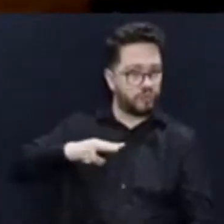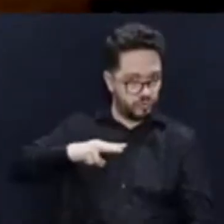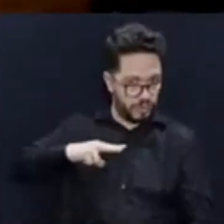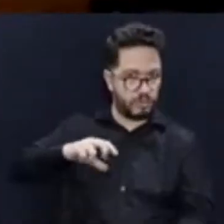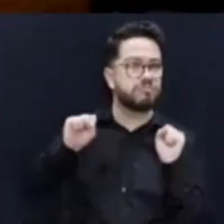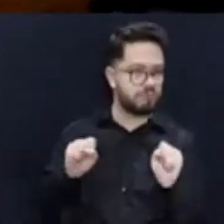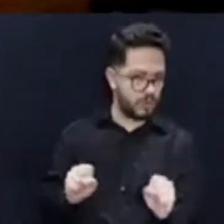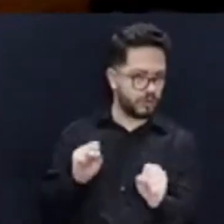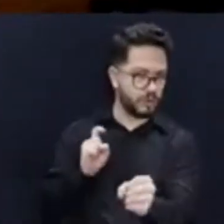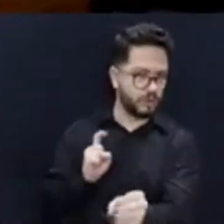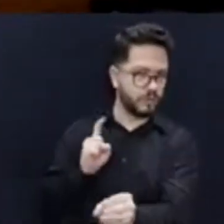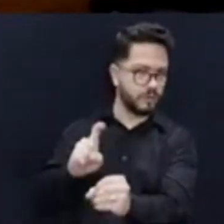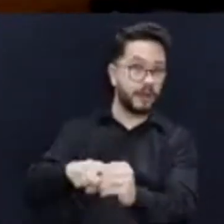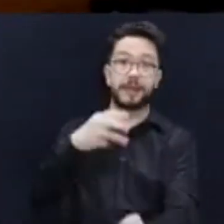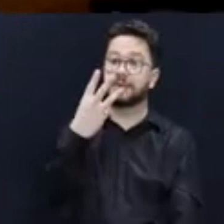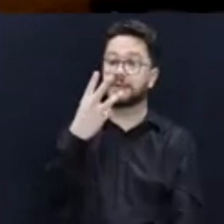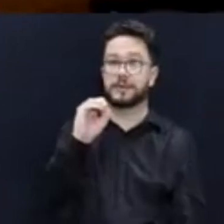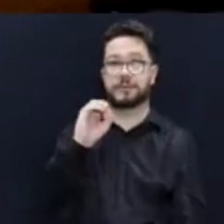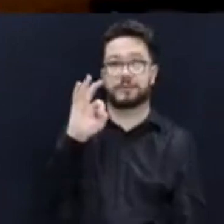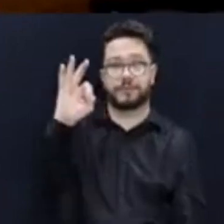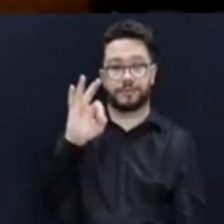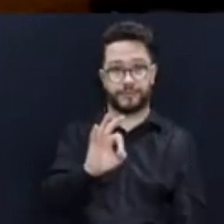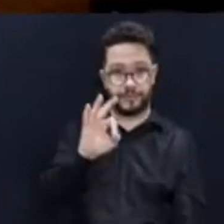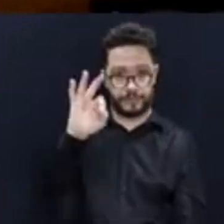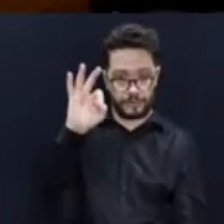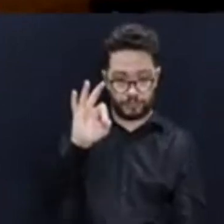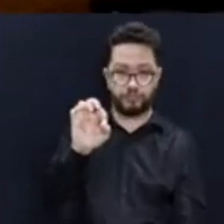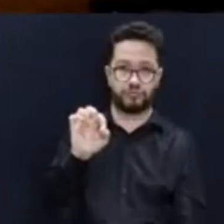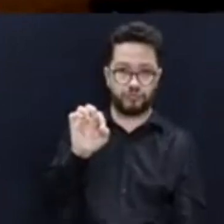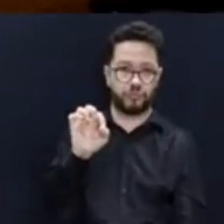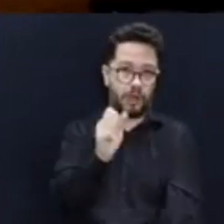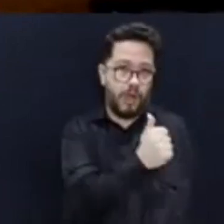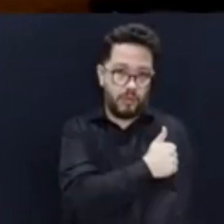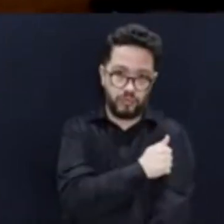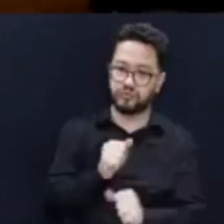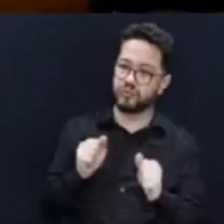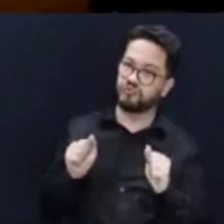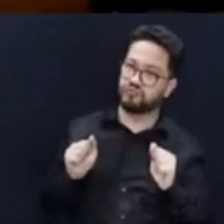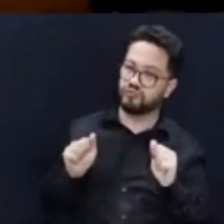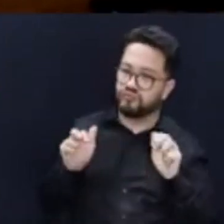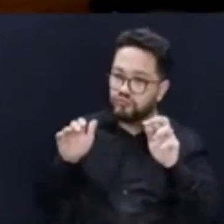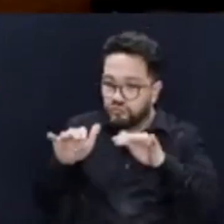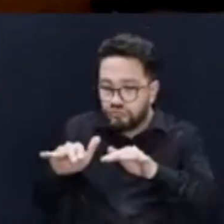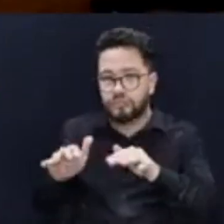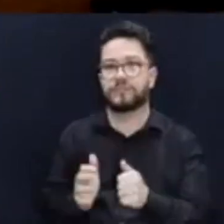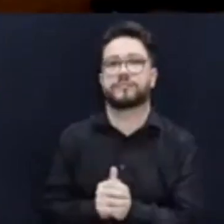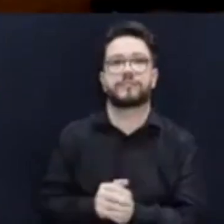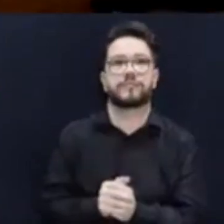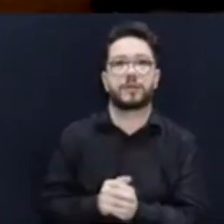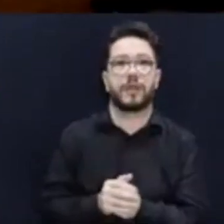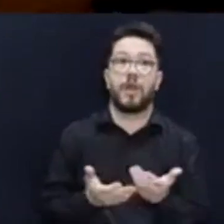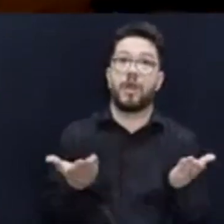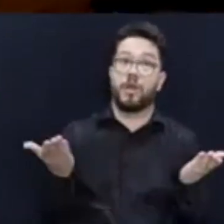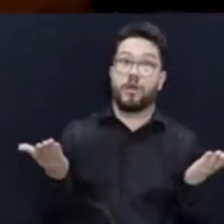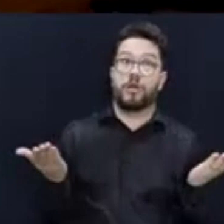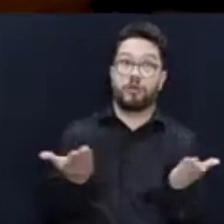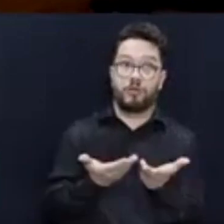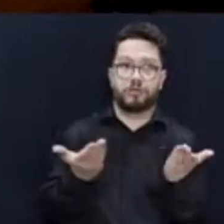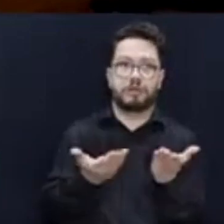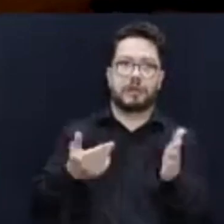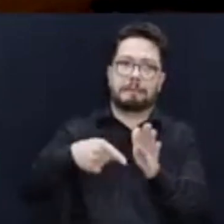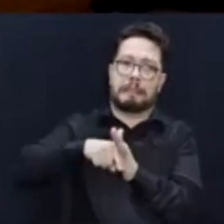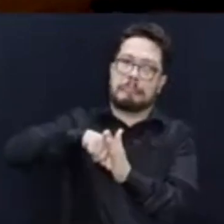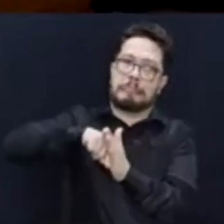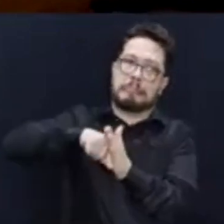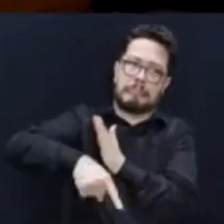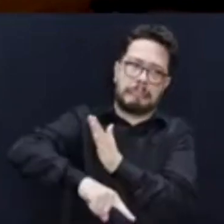por cento da capacidade e nós hoje vivemos um dia de aprofundamento do fosso existente